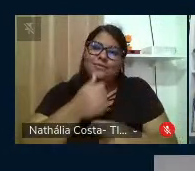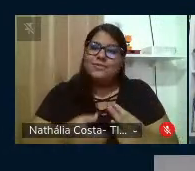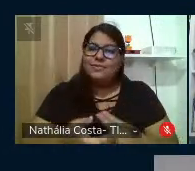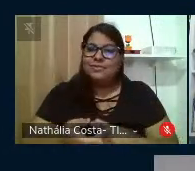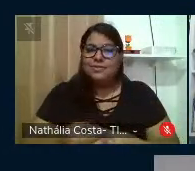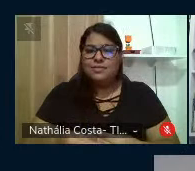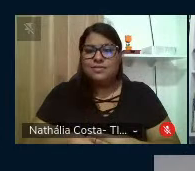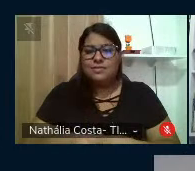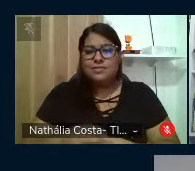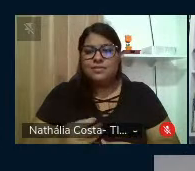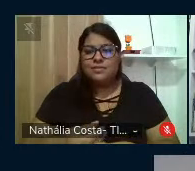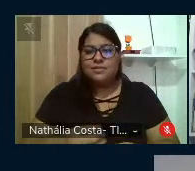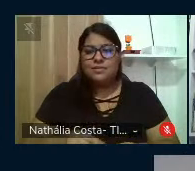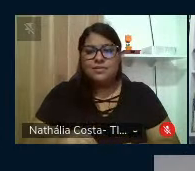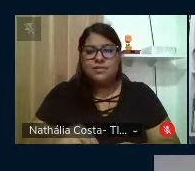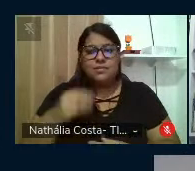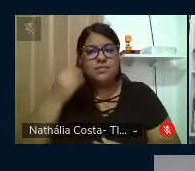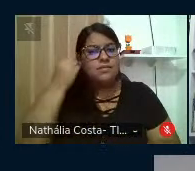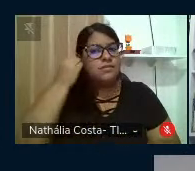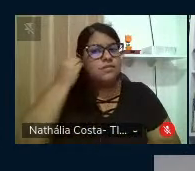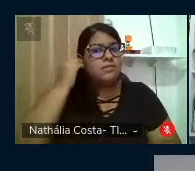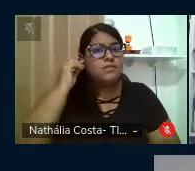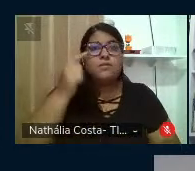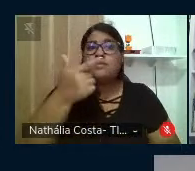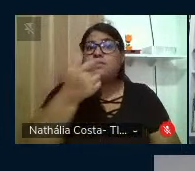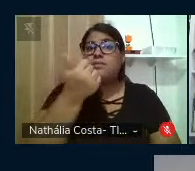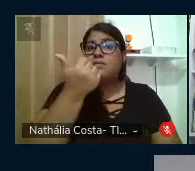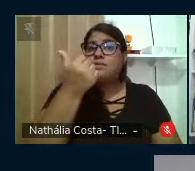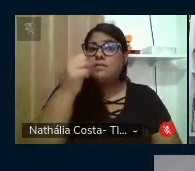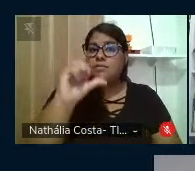Aí, em 2019,